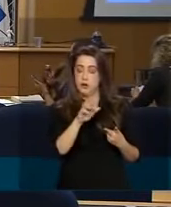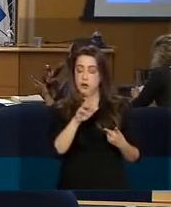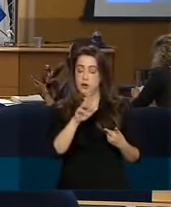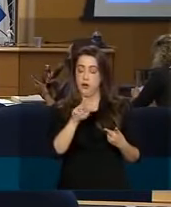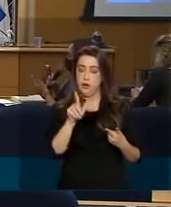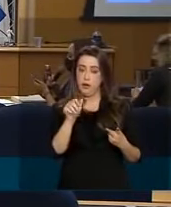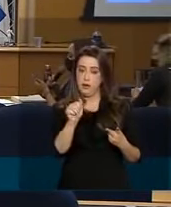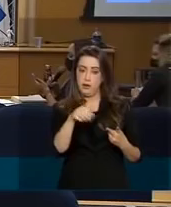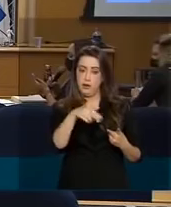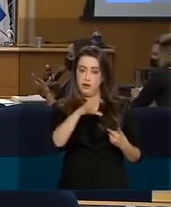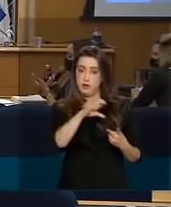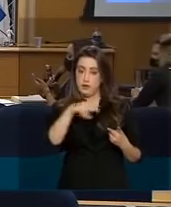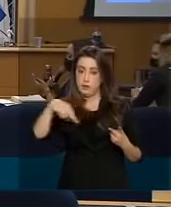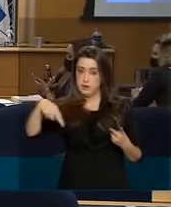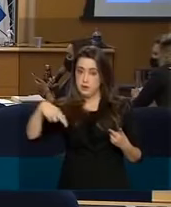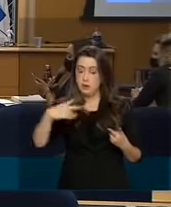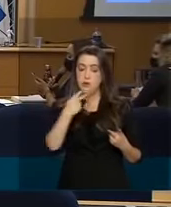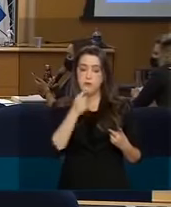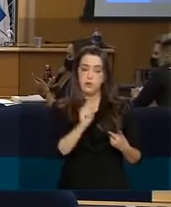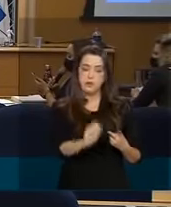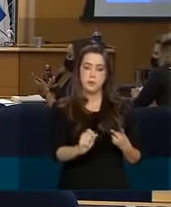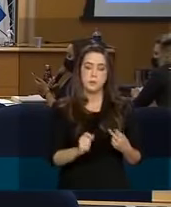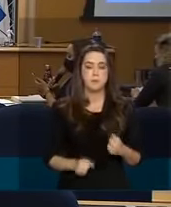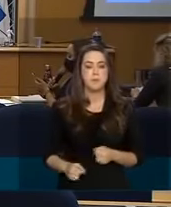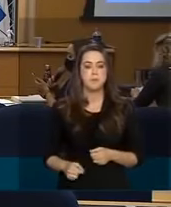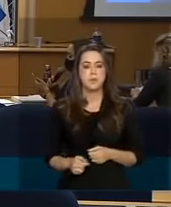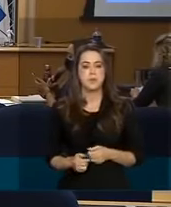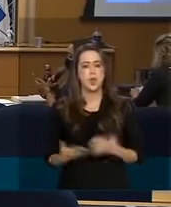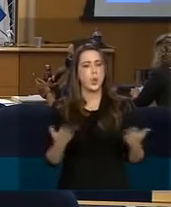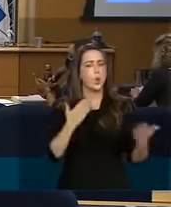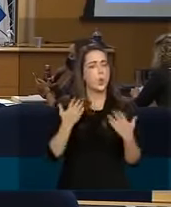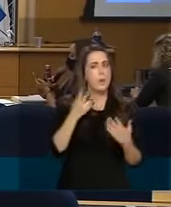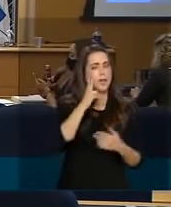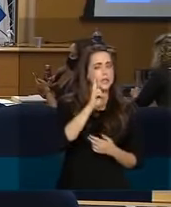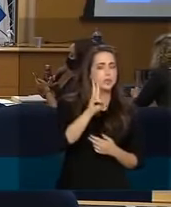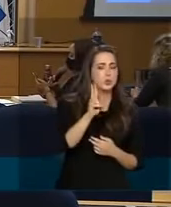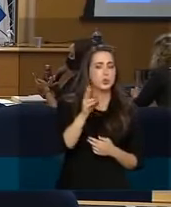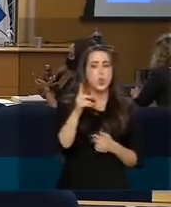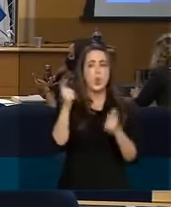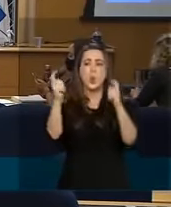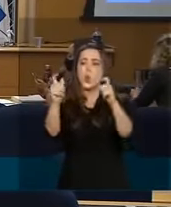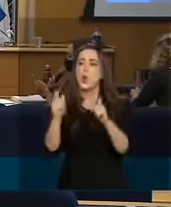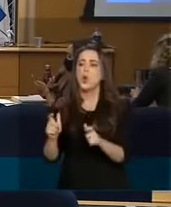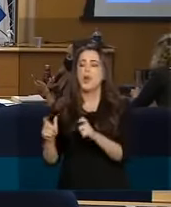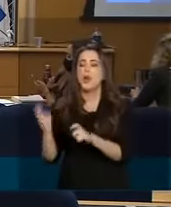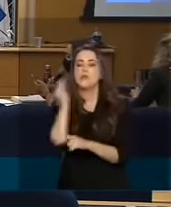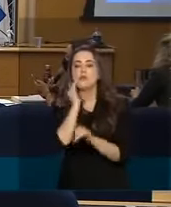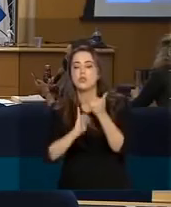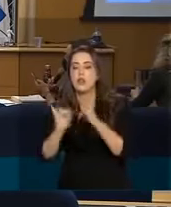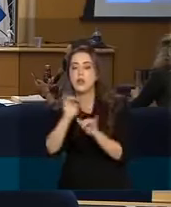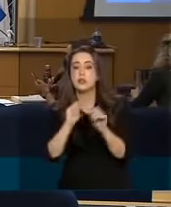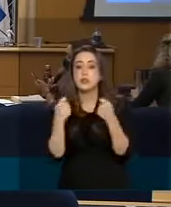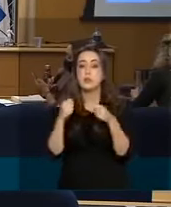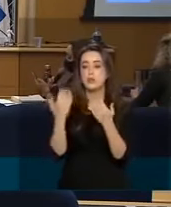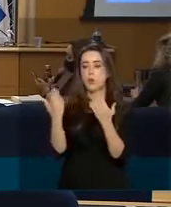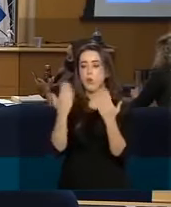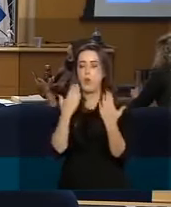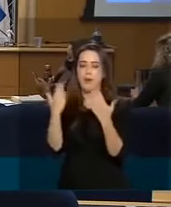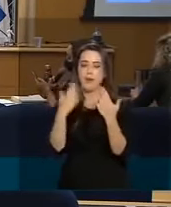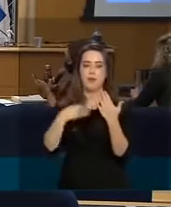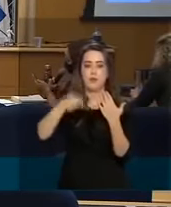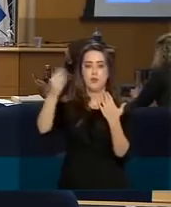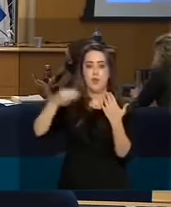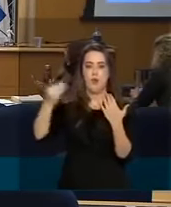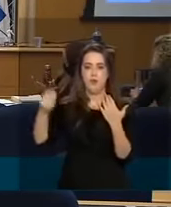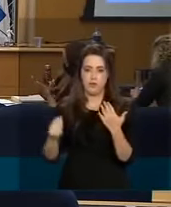da CNN, e ela fala: para analisar o mapa de testes realizados nos estados, é necessário comparar com a distribuição